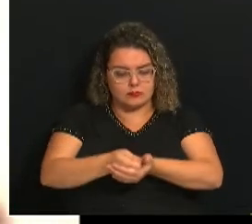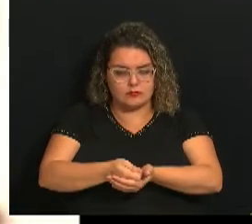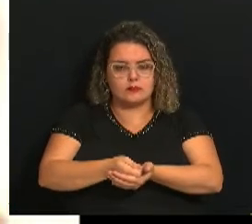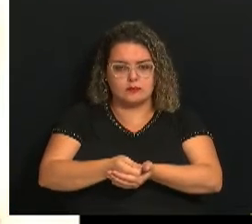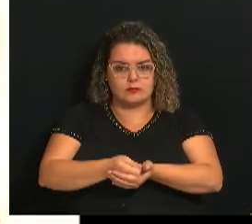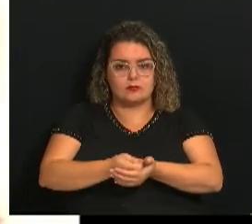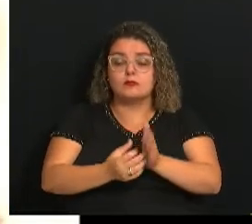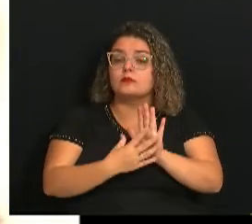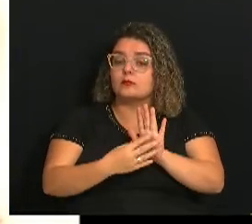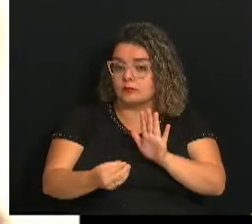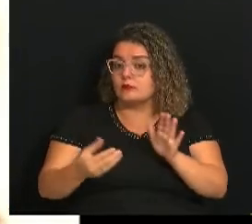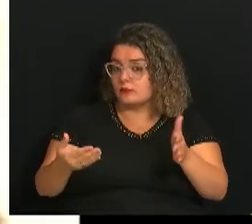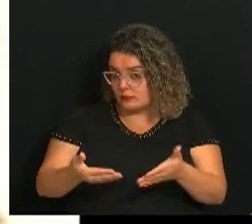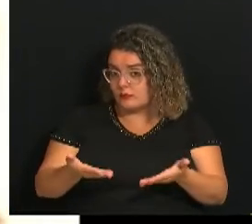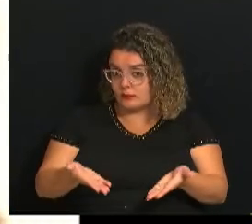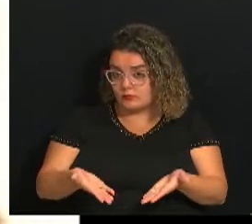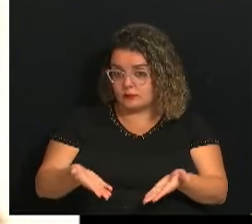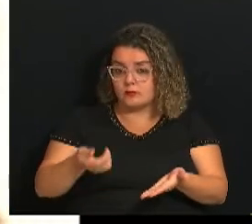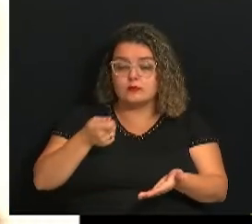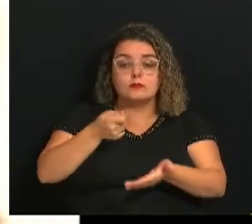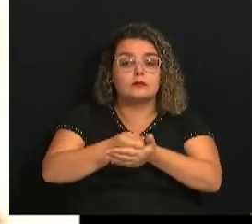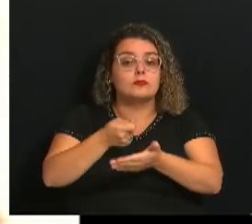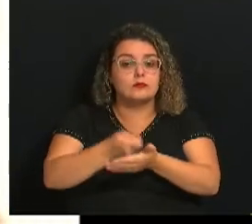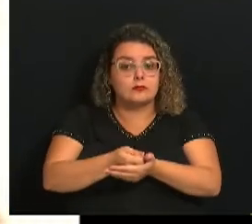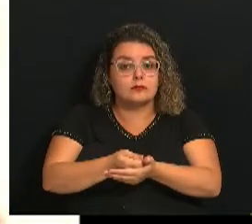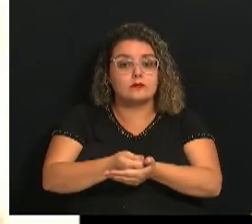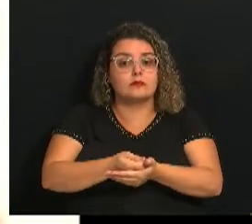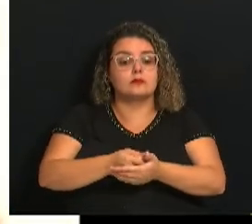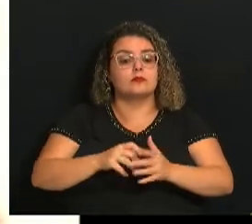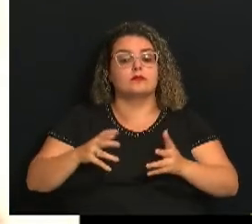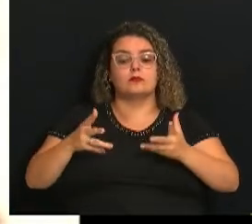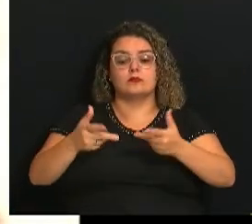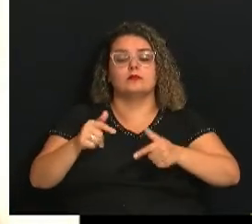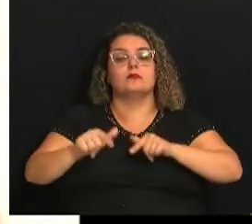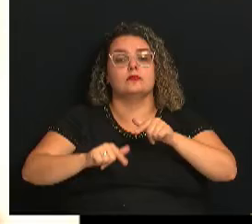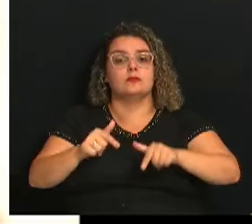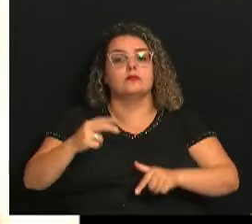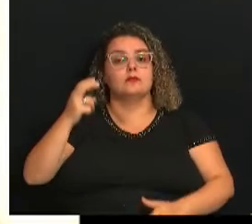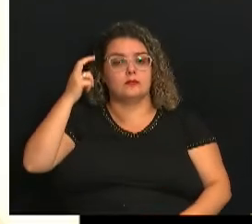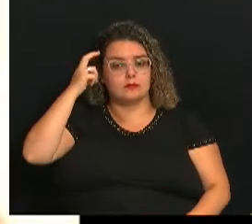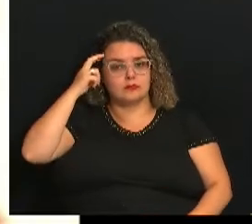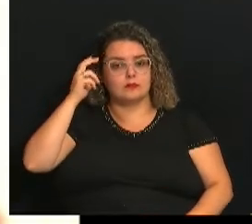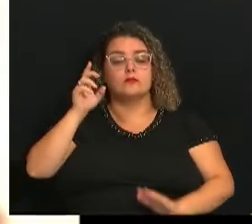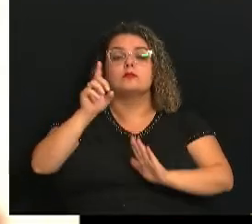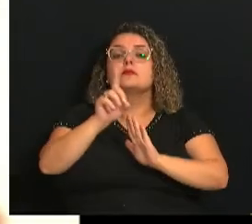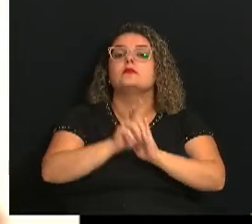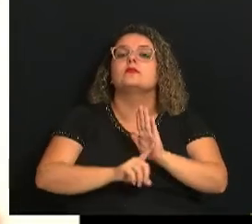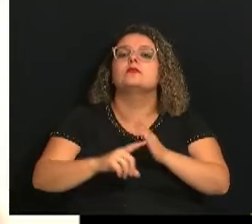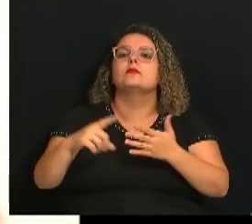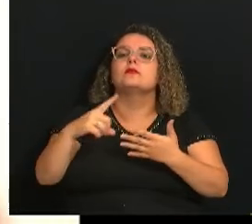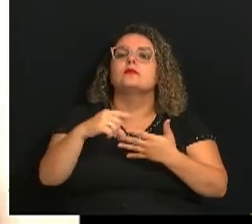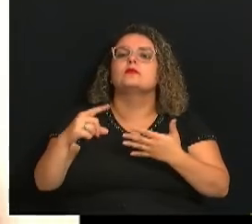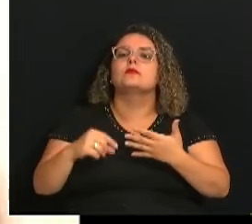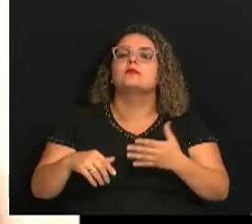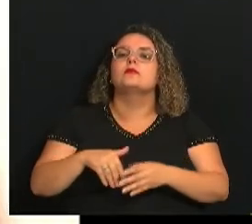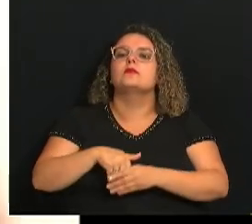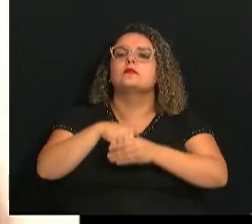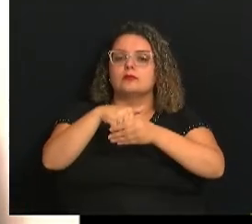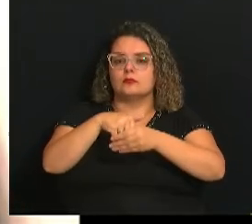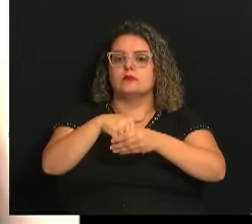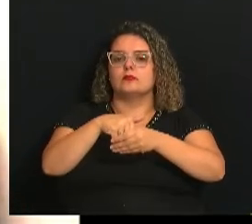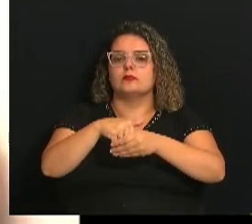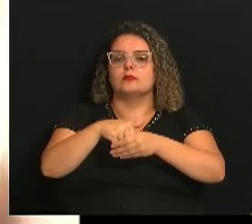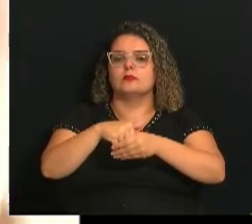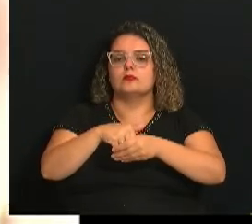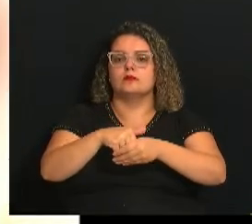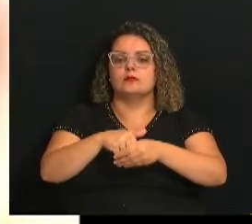está, garantiu aos trabalhadores da cultura o direito de eleger entre os seus pares